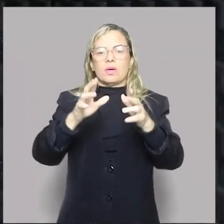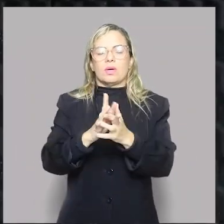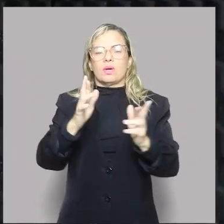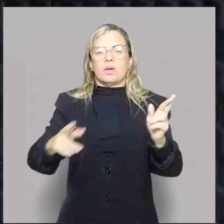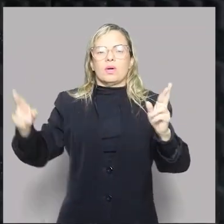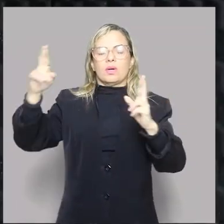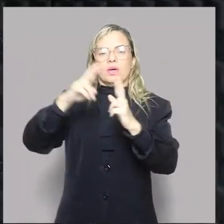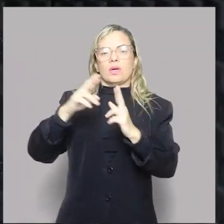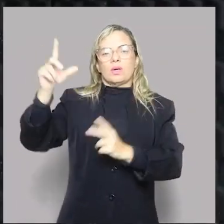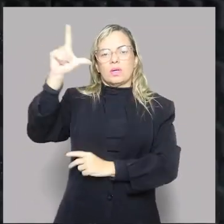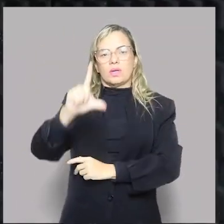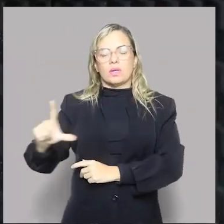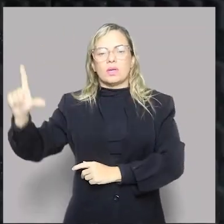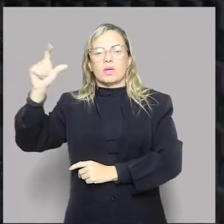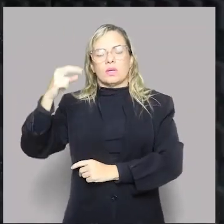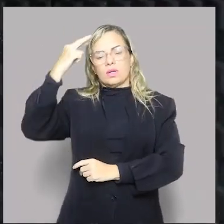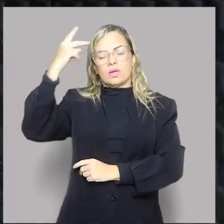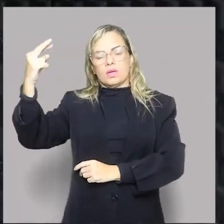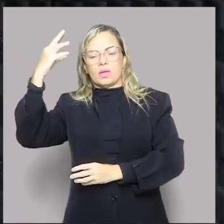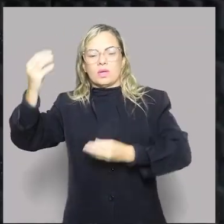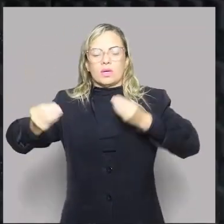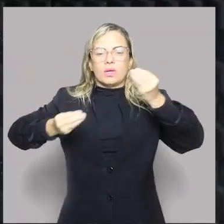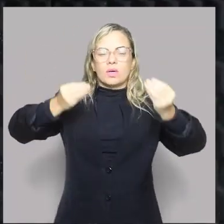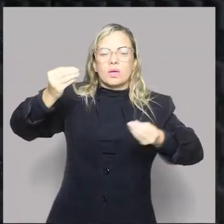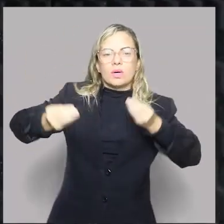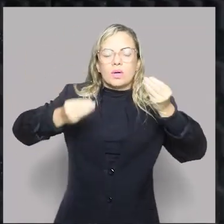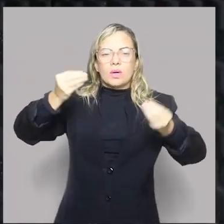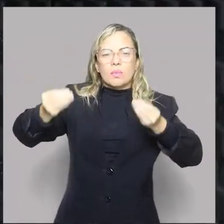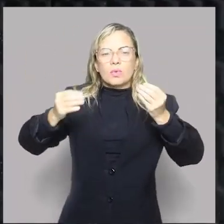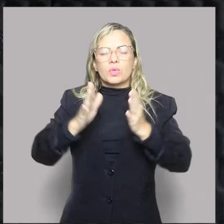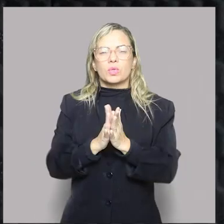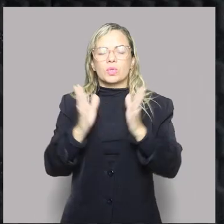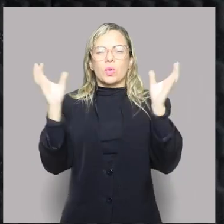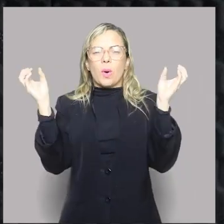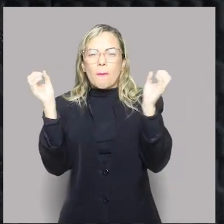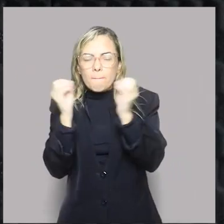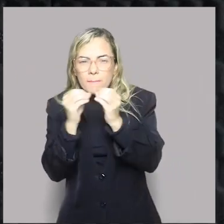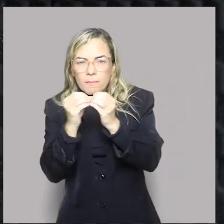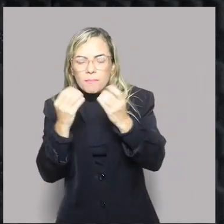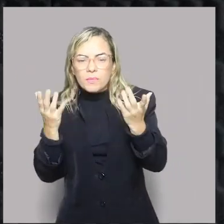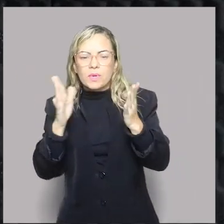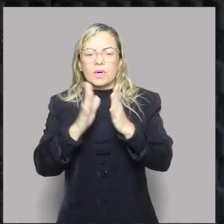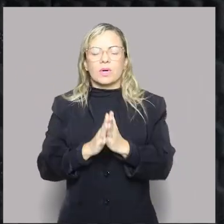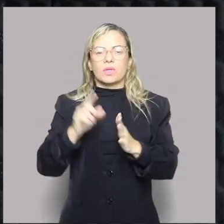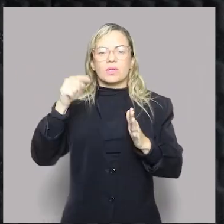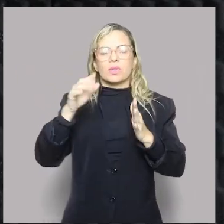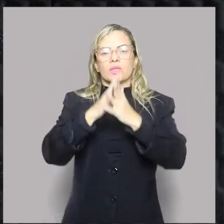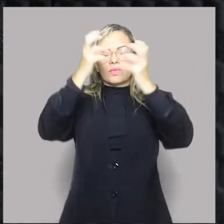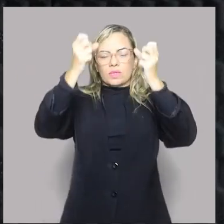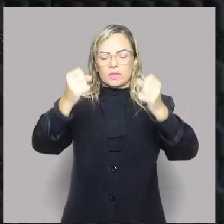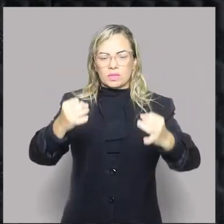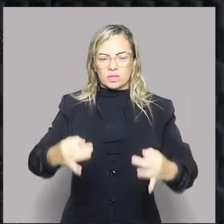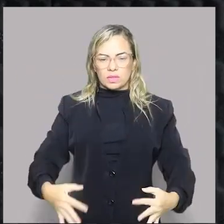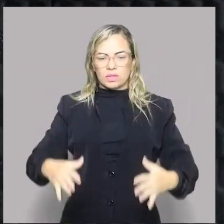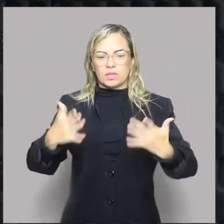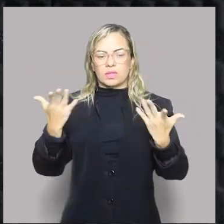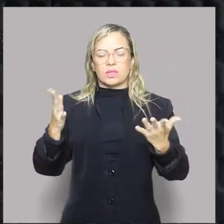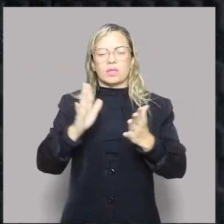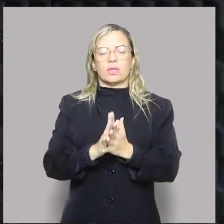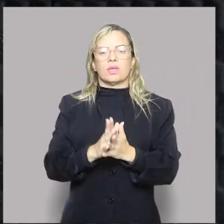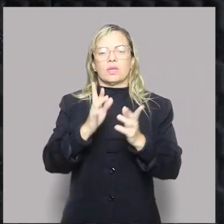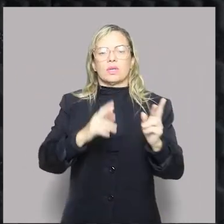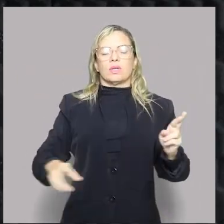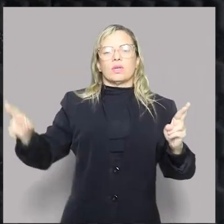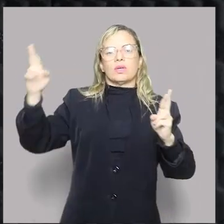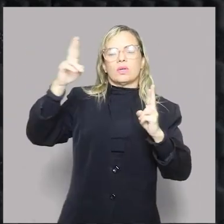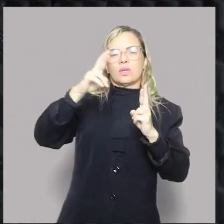se espera para esse parágrafo. É como se você traçasse um objetivo para aquela escrita. Então, é como se você dissesse,